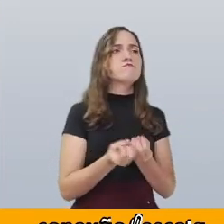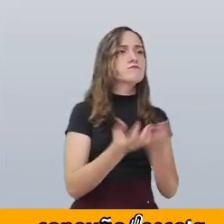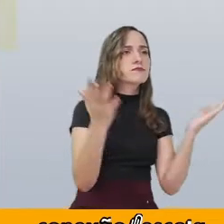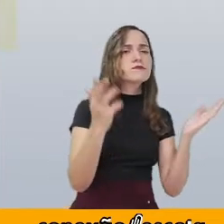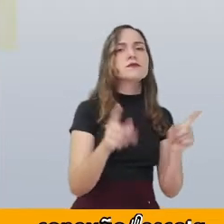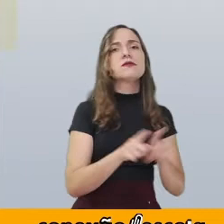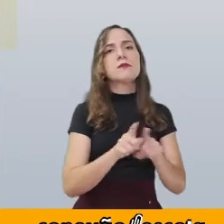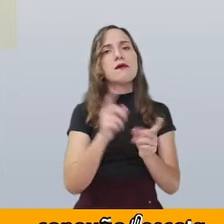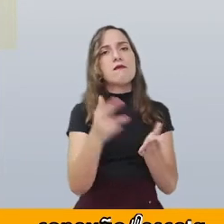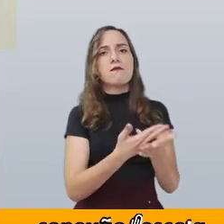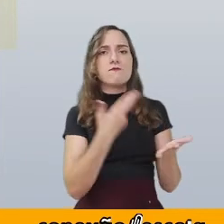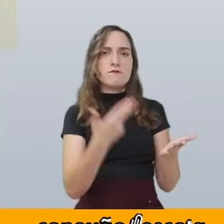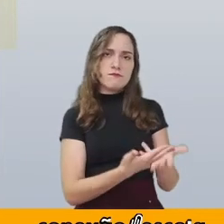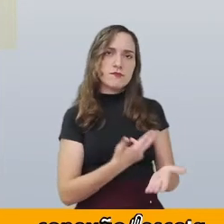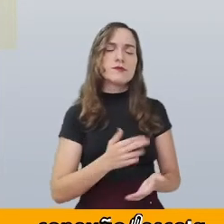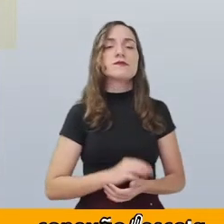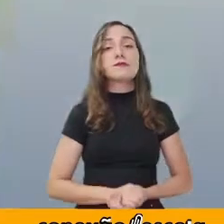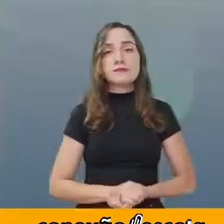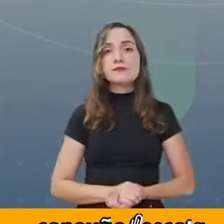revistas.